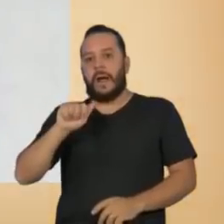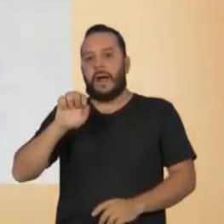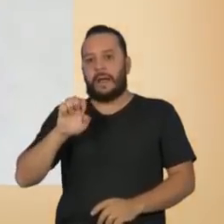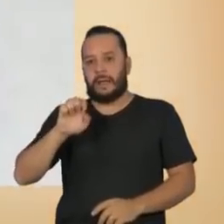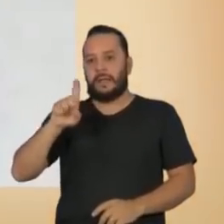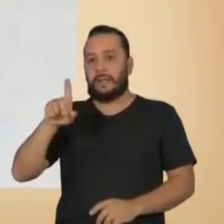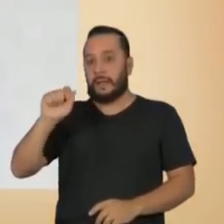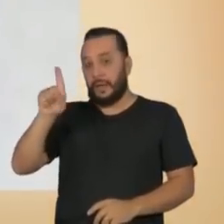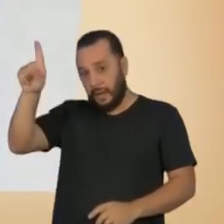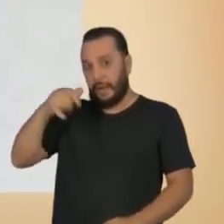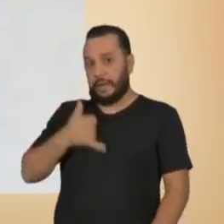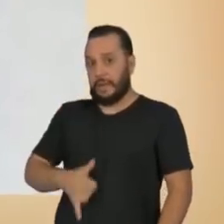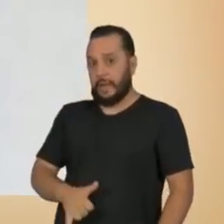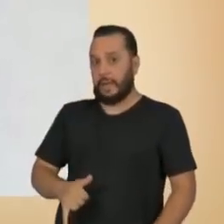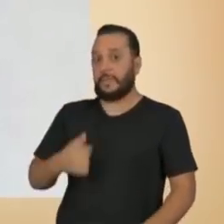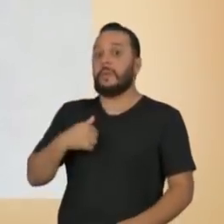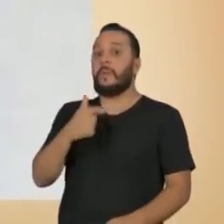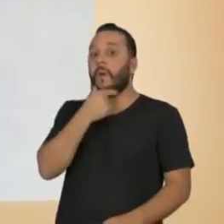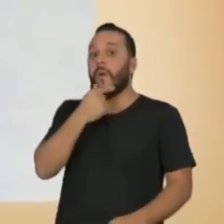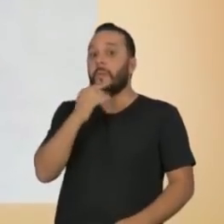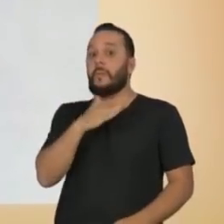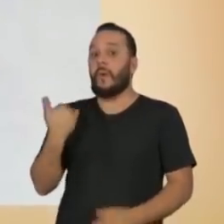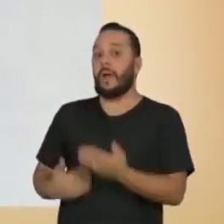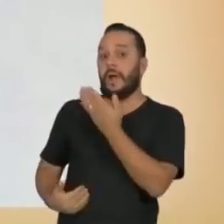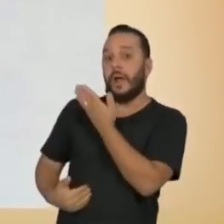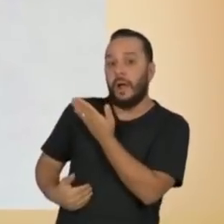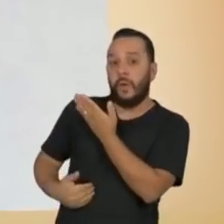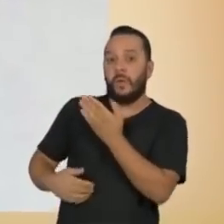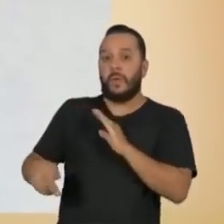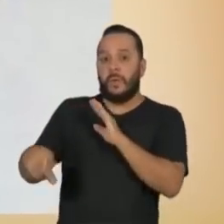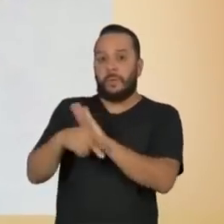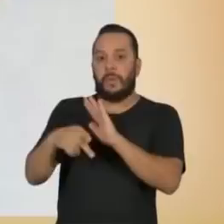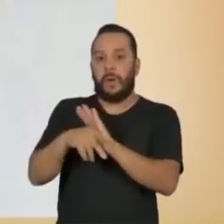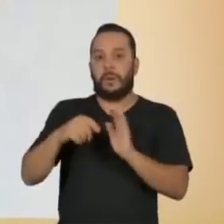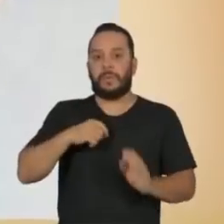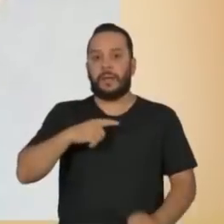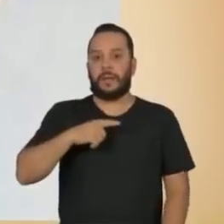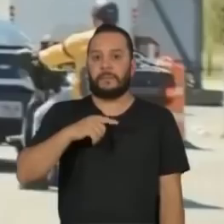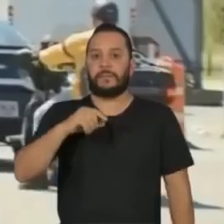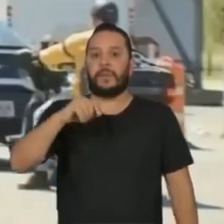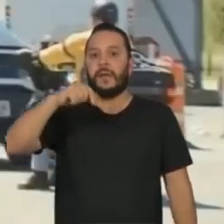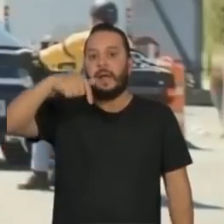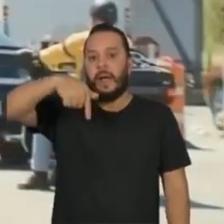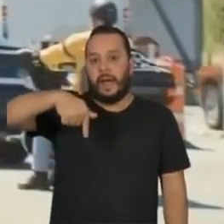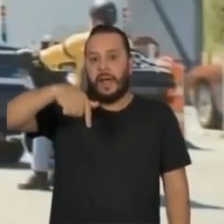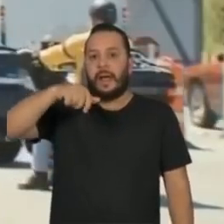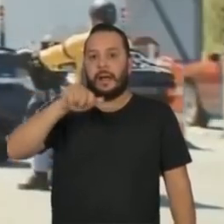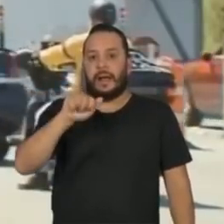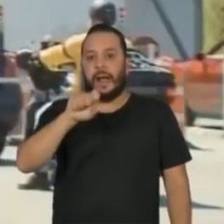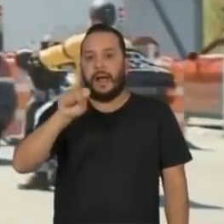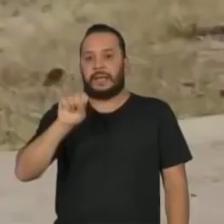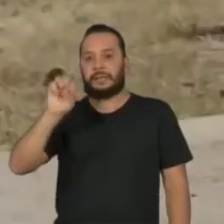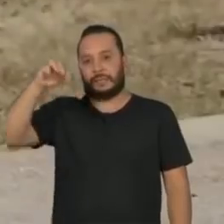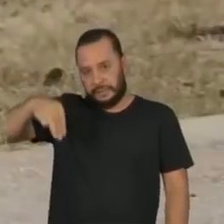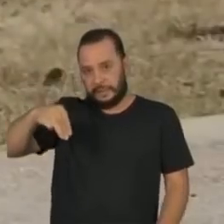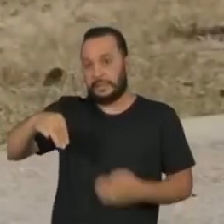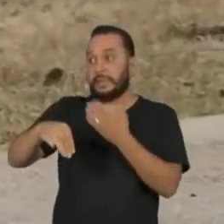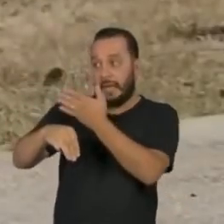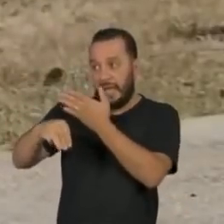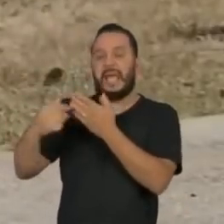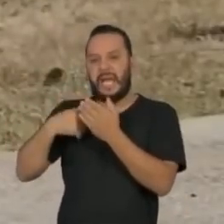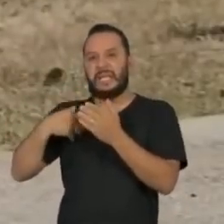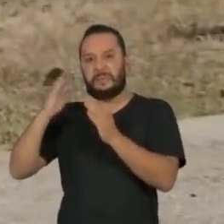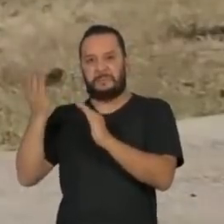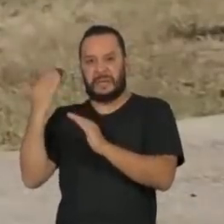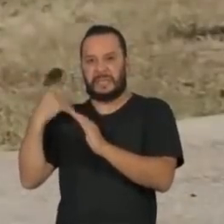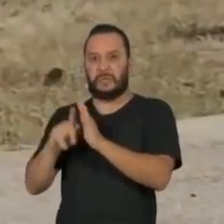que resultou na morte de Qassim al-Rimi, um líder da organização jihadista Al-Qaeda, que reivindicou o ataque a tiros contra a base aérea